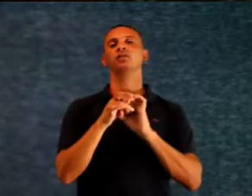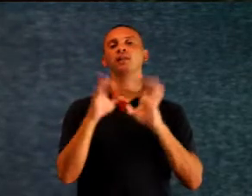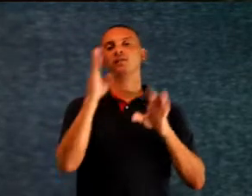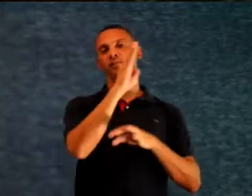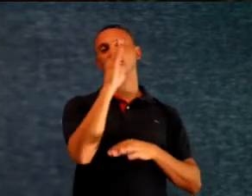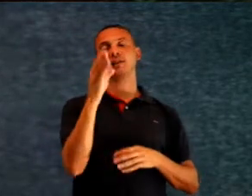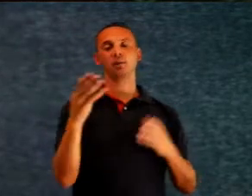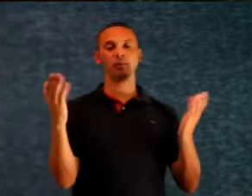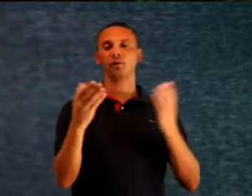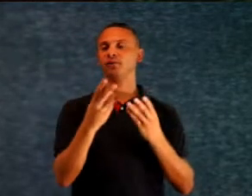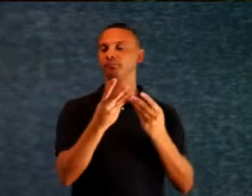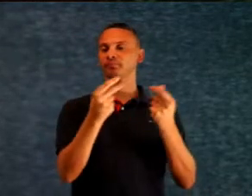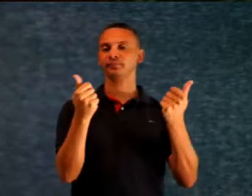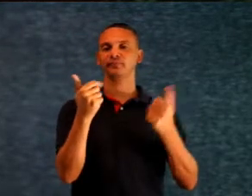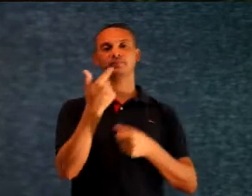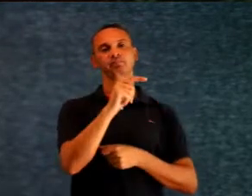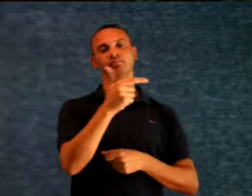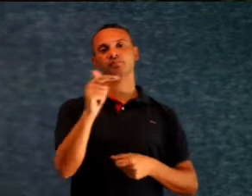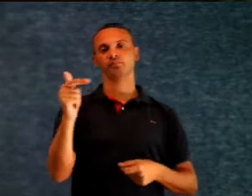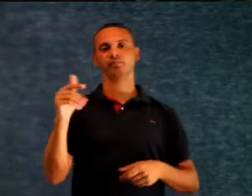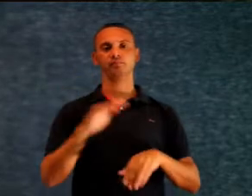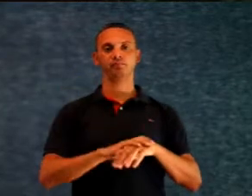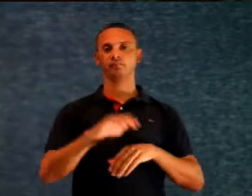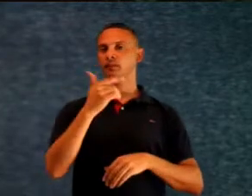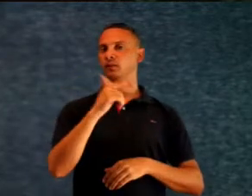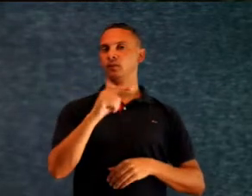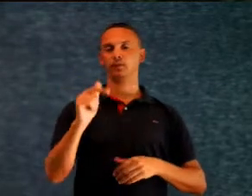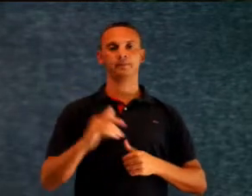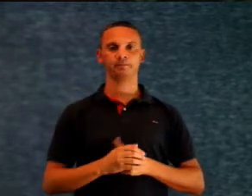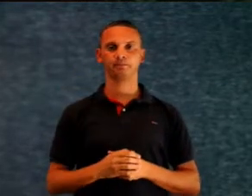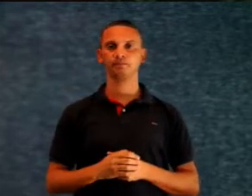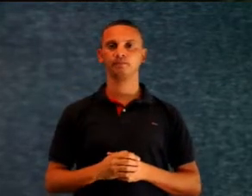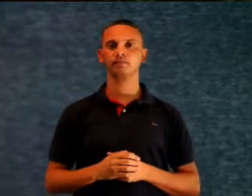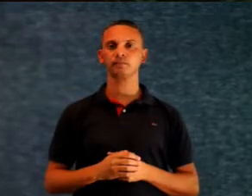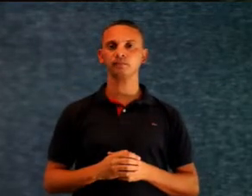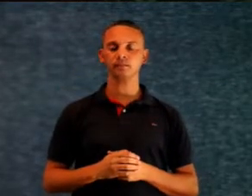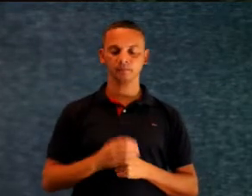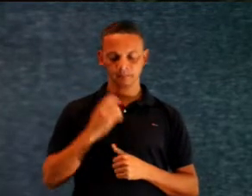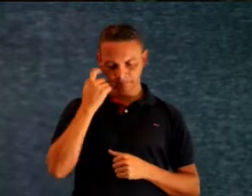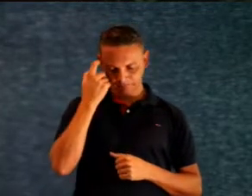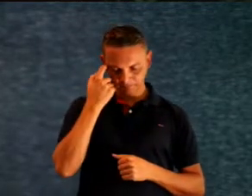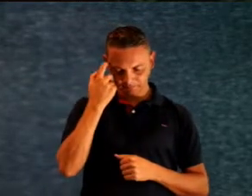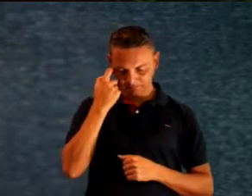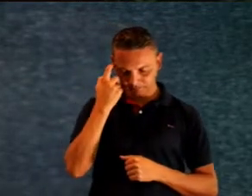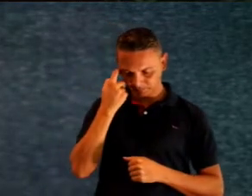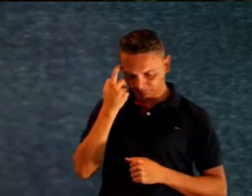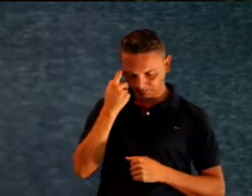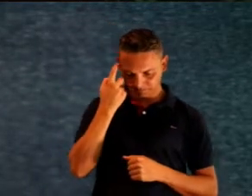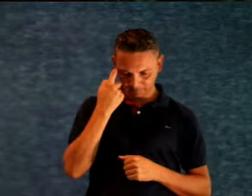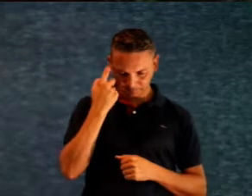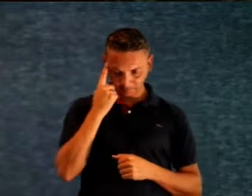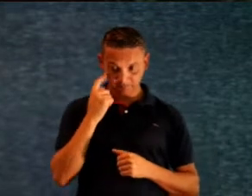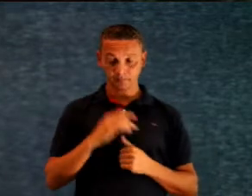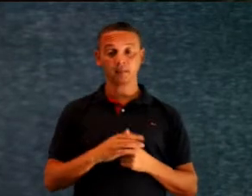biblioteca. Nada disso existe hoje, o que é lamentável. Se não nos proporcionou uma conversa